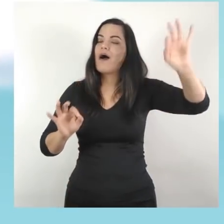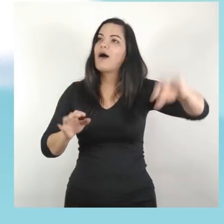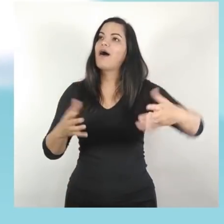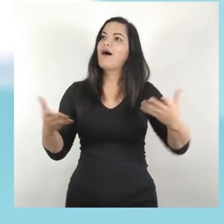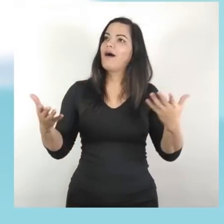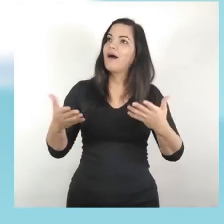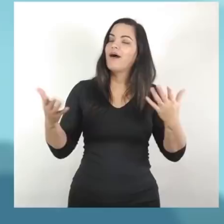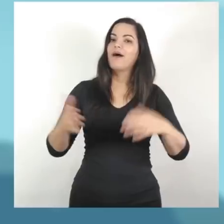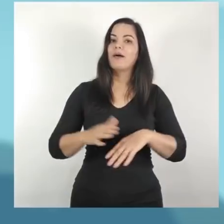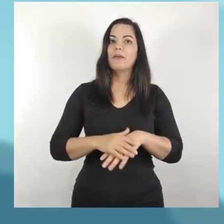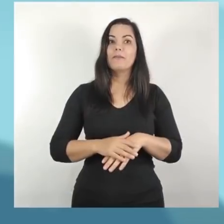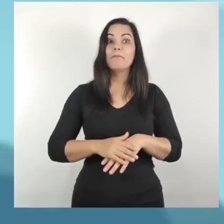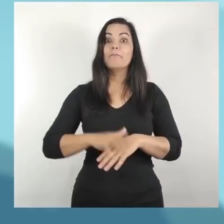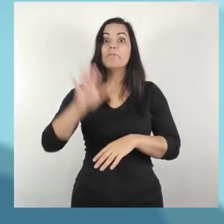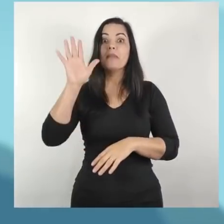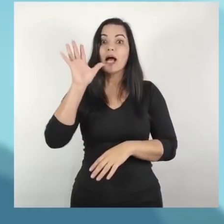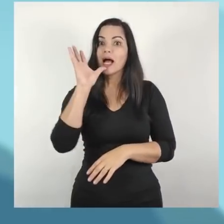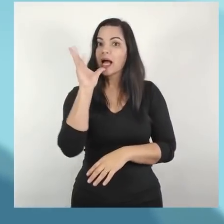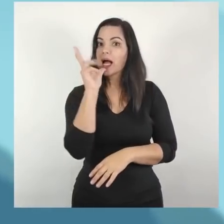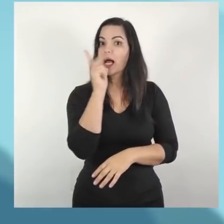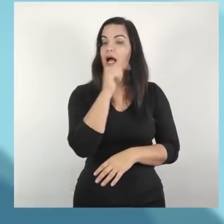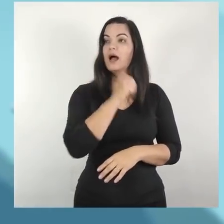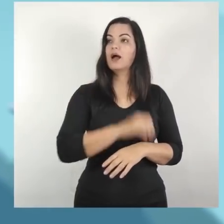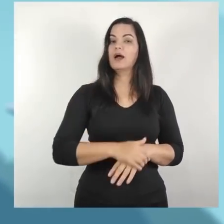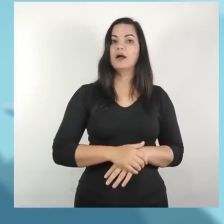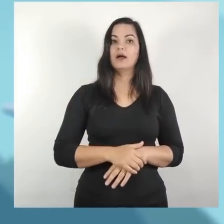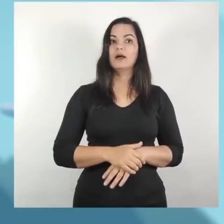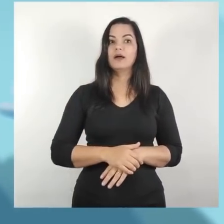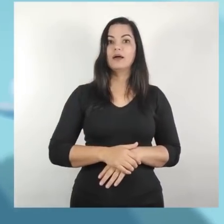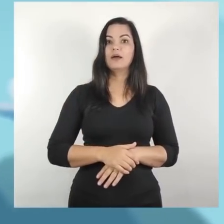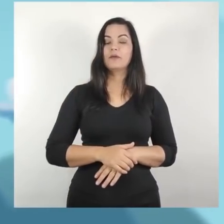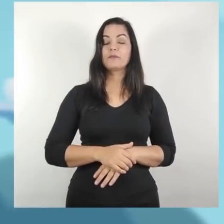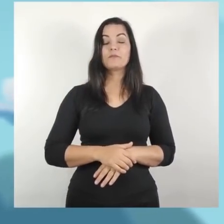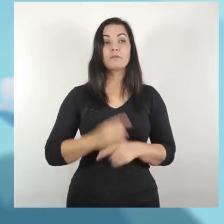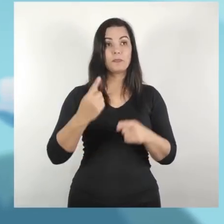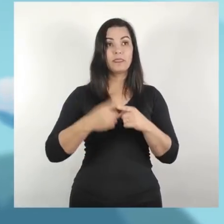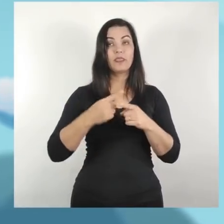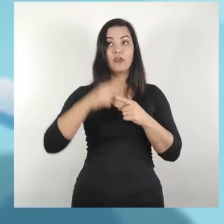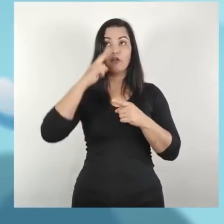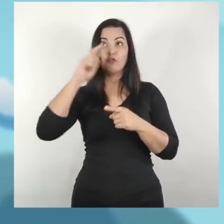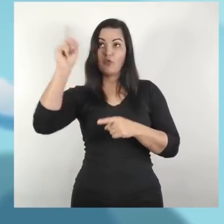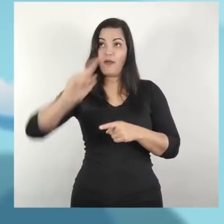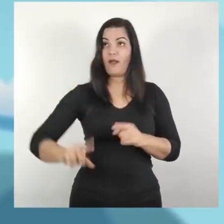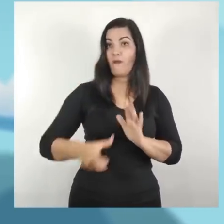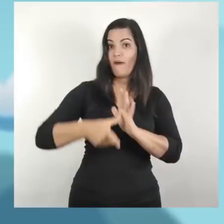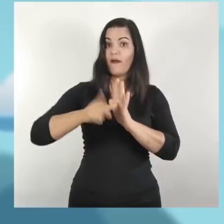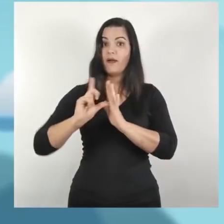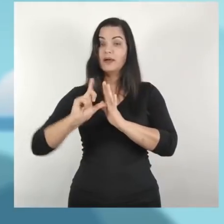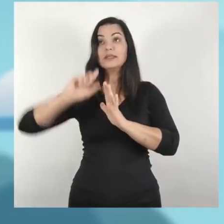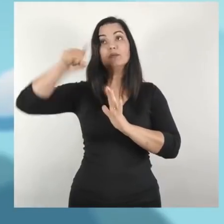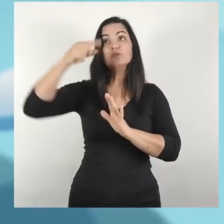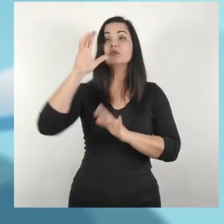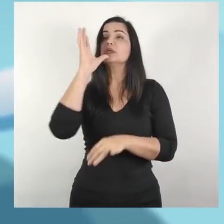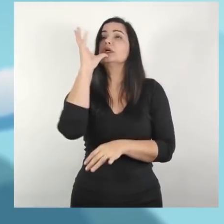Agora eu ouvi. Dessa vez demorou bem mais pra gente escutar o trovão depois que viu o raio.